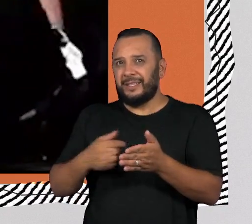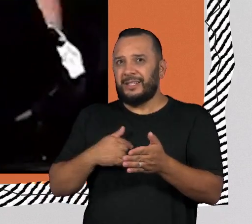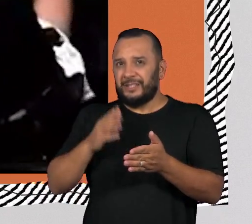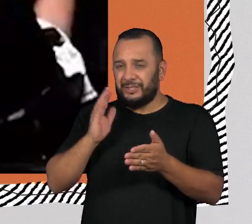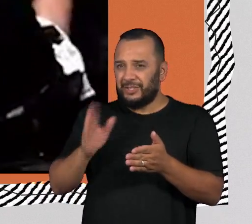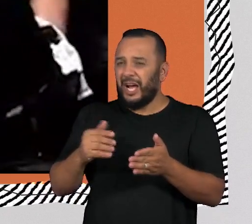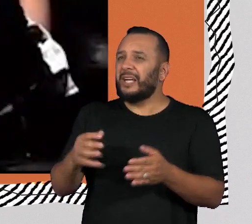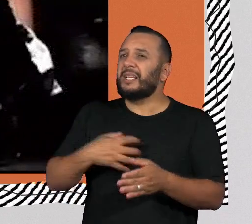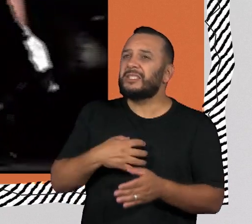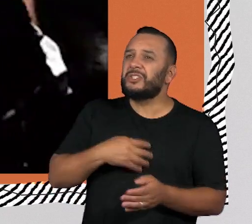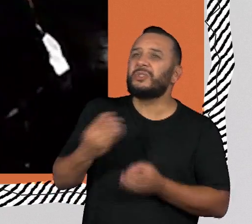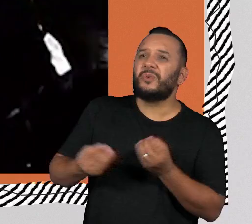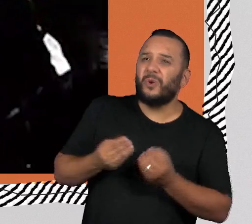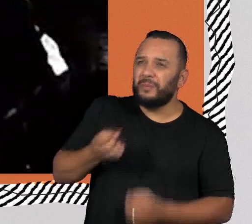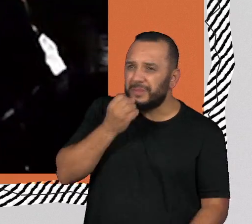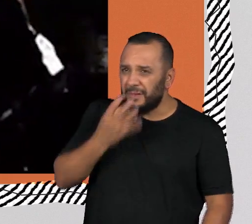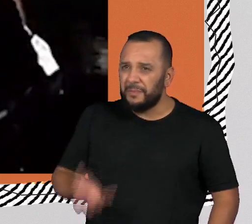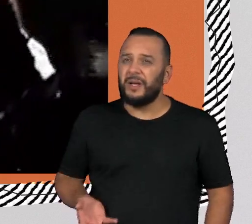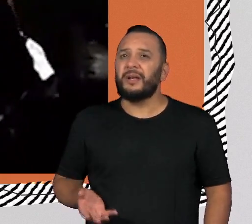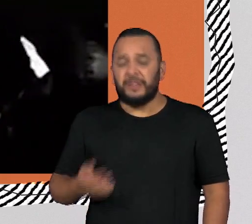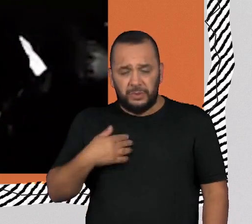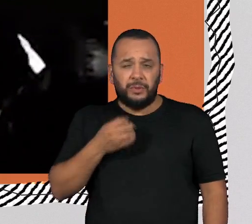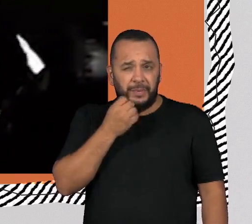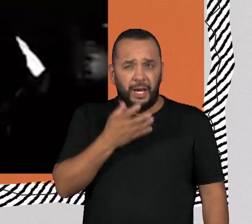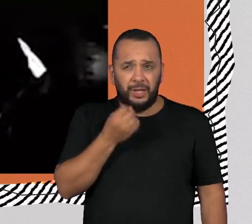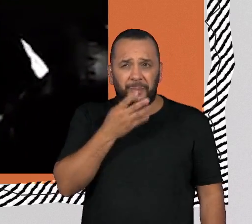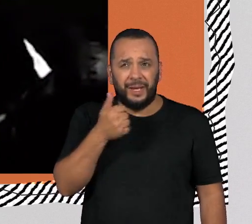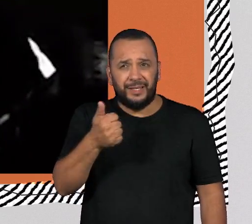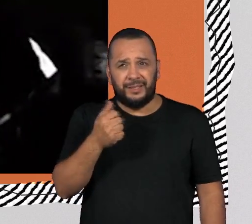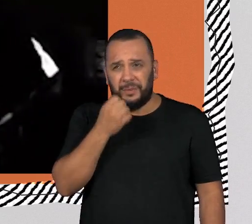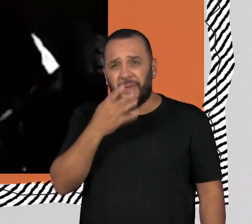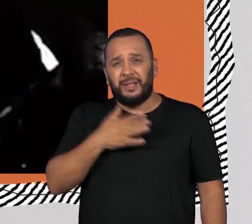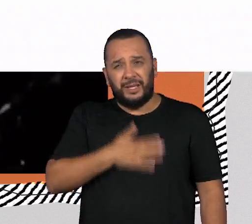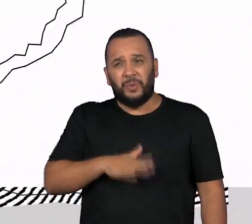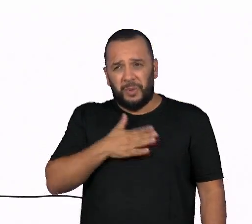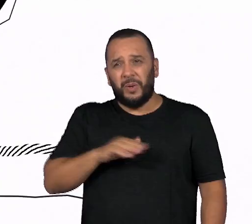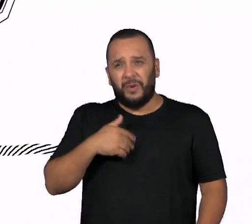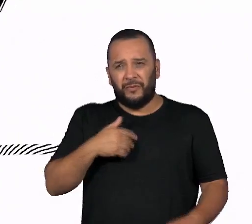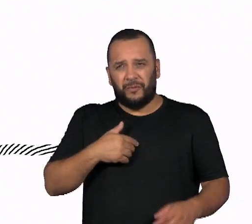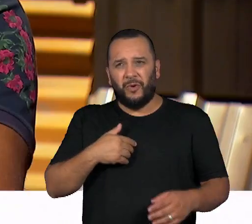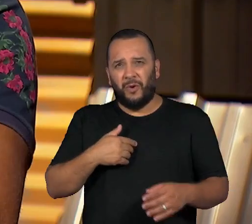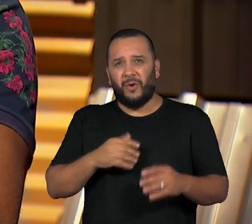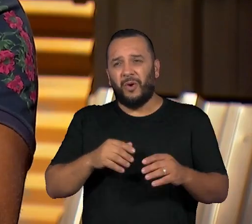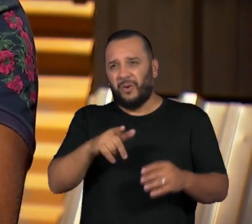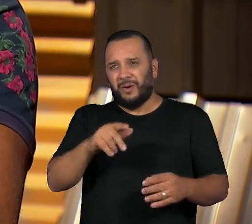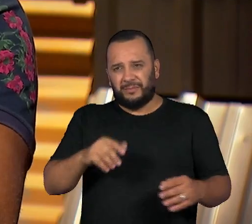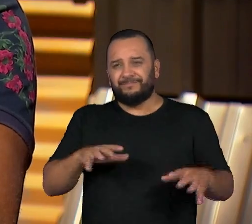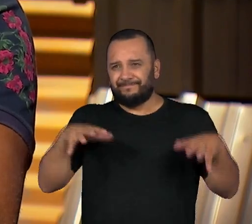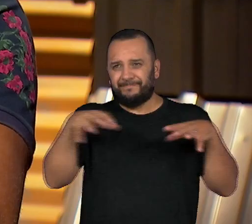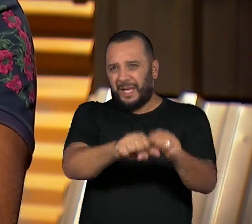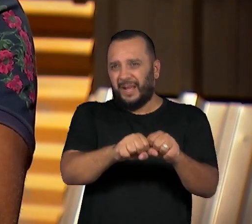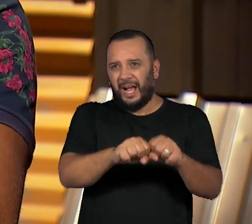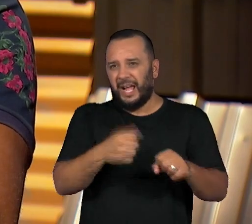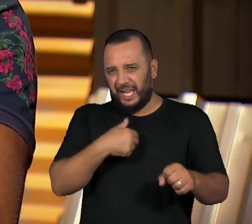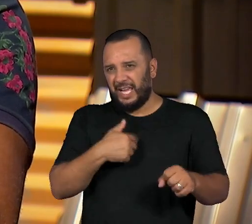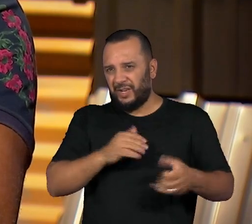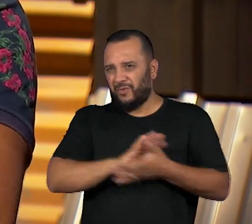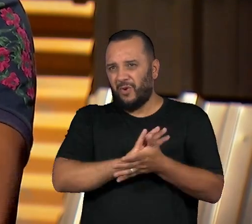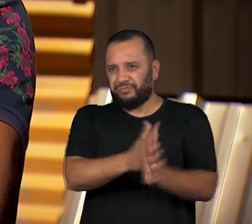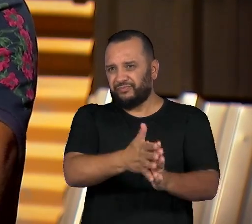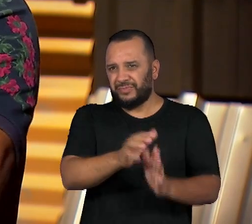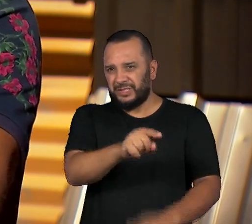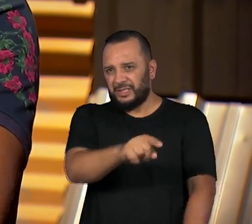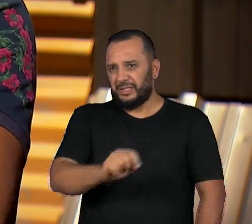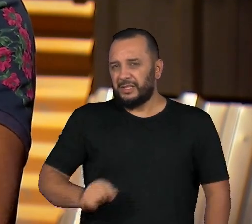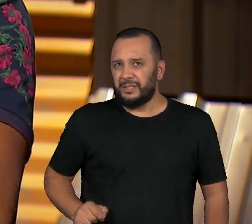tá sentindo, negão? Você tá bem? Eu falei, mestre, tô bem. Fica tranquilo que eu vou finalizar ele. Eu vou pegar ele, eu não sei como, mas eu vou finalizar ele.